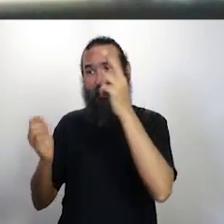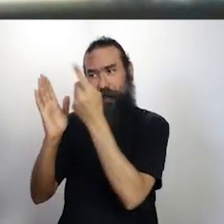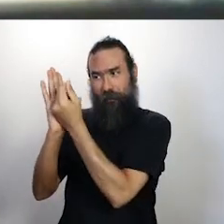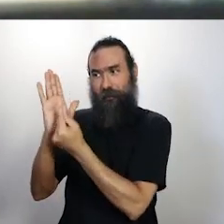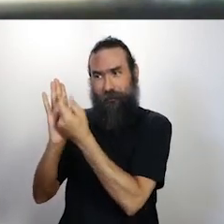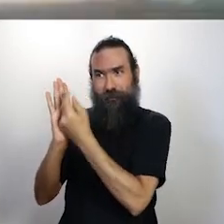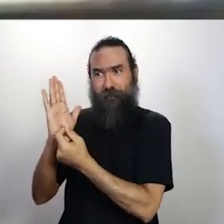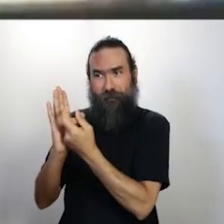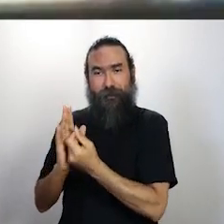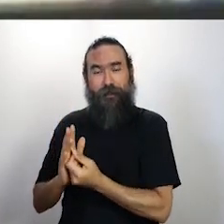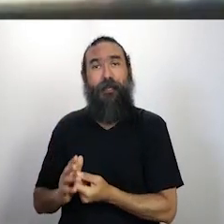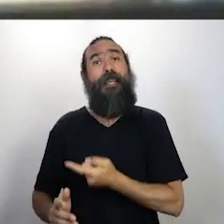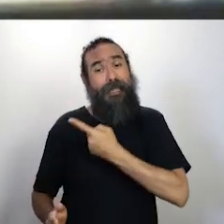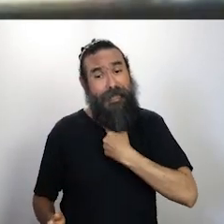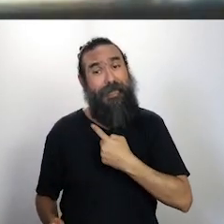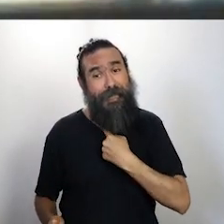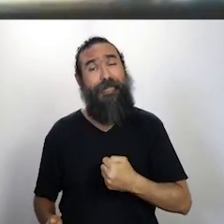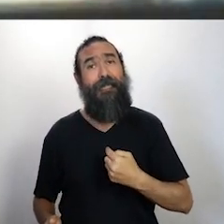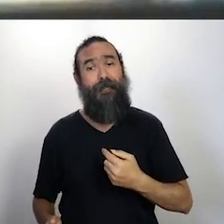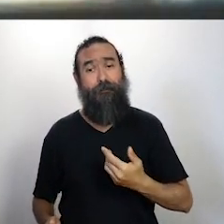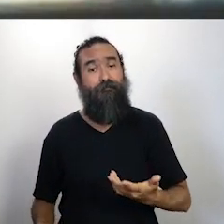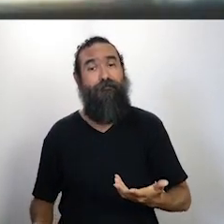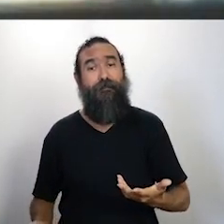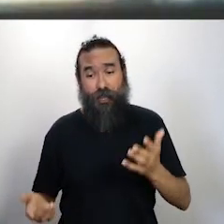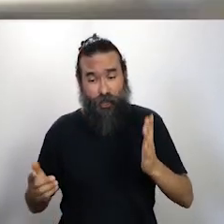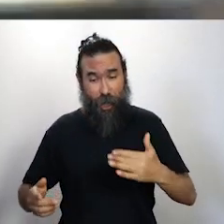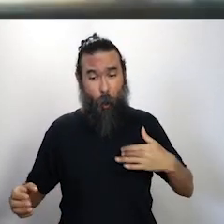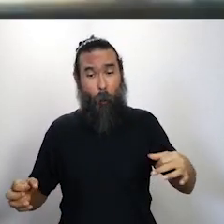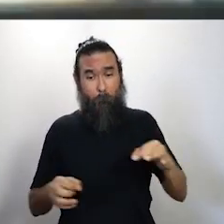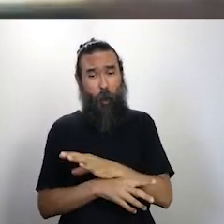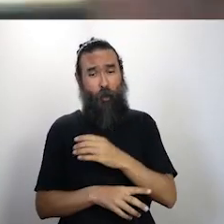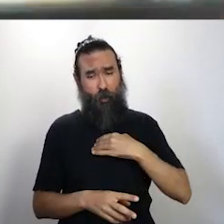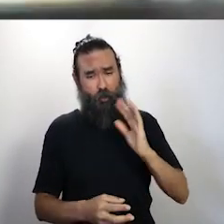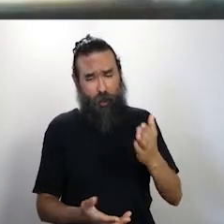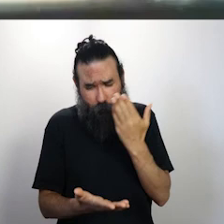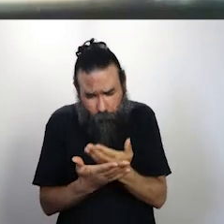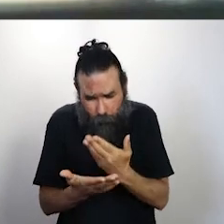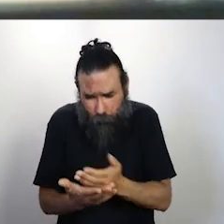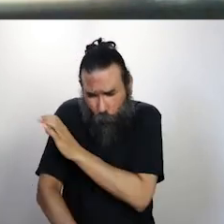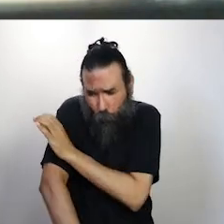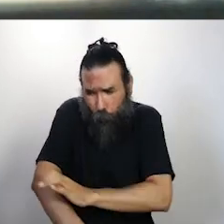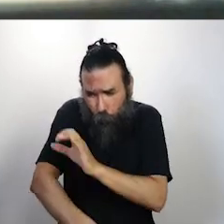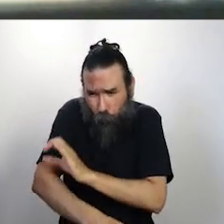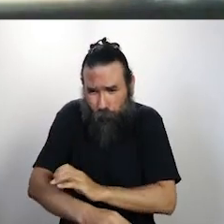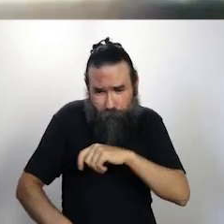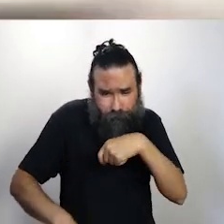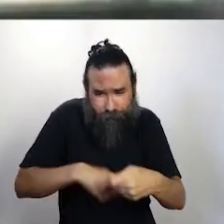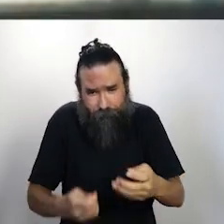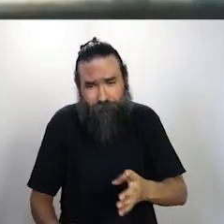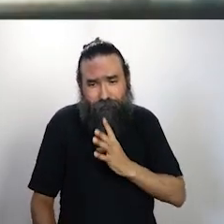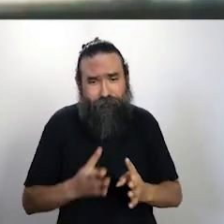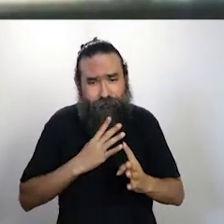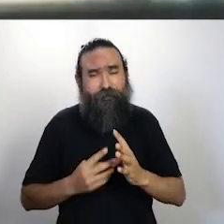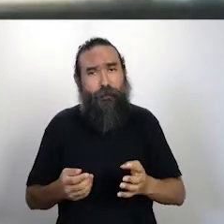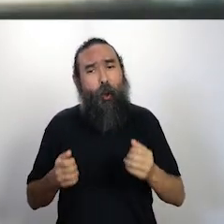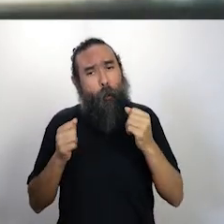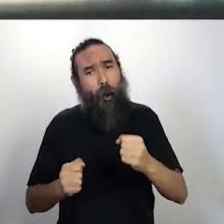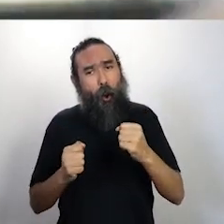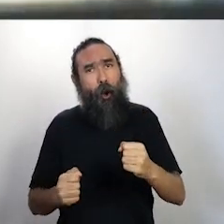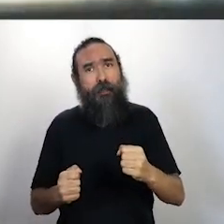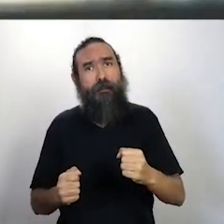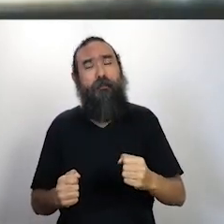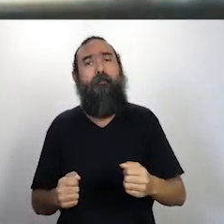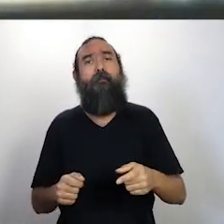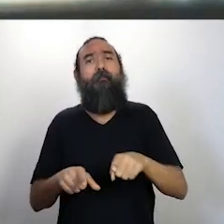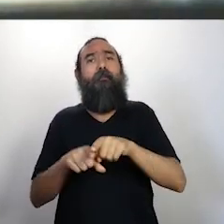avisar a Estado dizer como é que ia funcionar aprender ela aprendeu ela fez o curso da plataforma para orientar o Brasil inteiro e foi